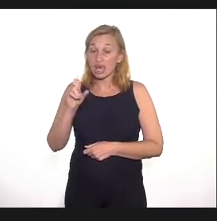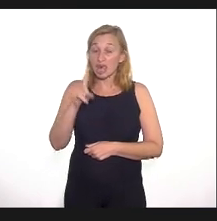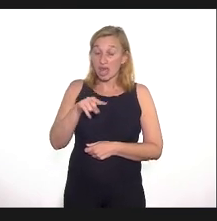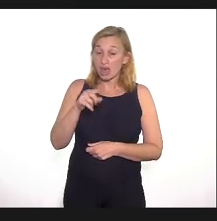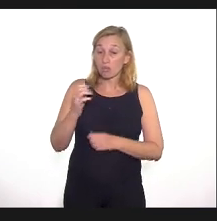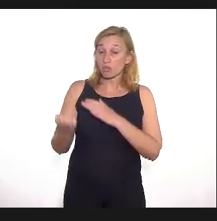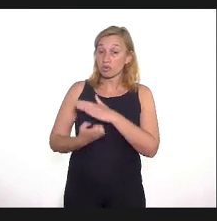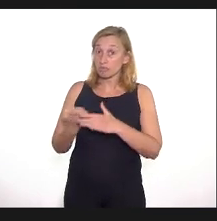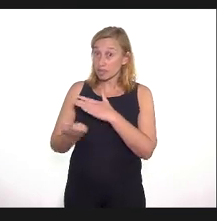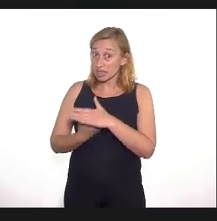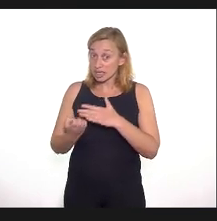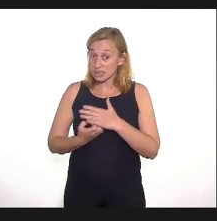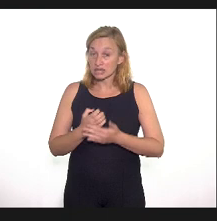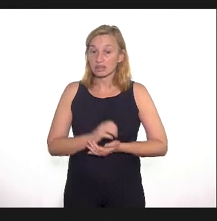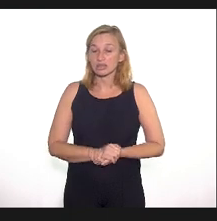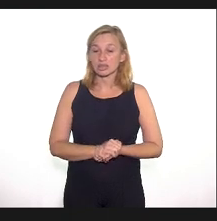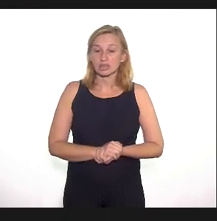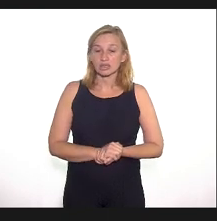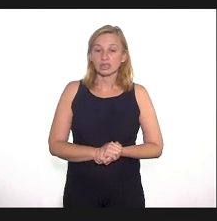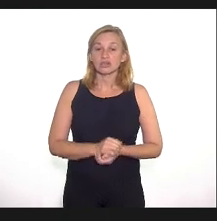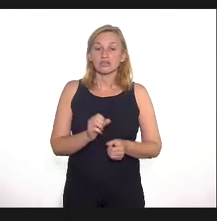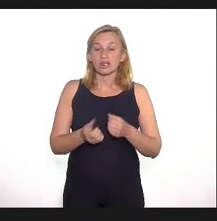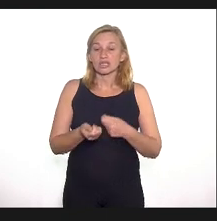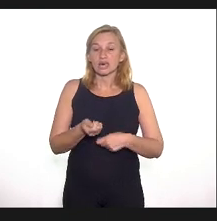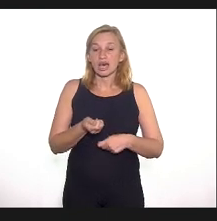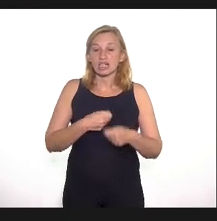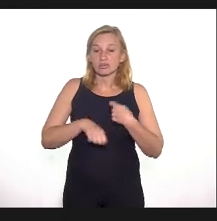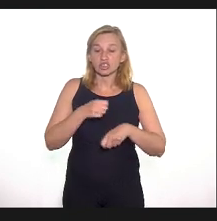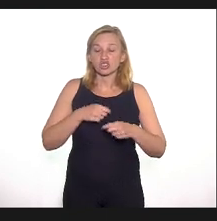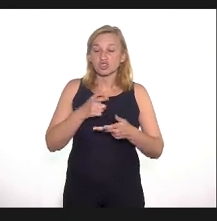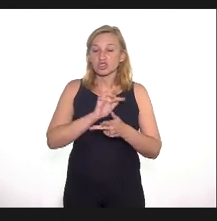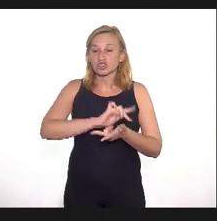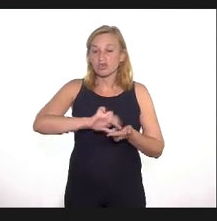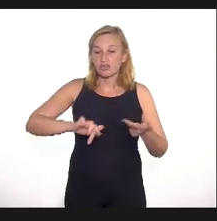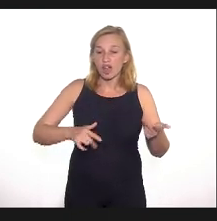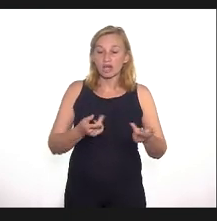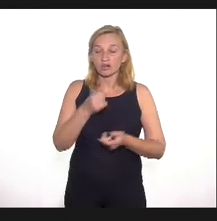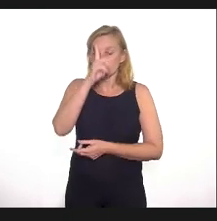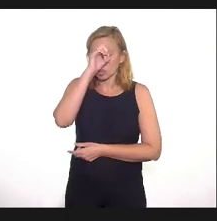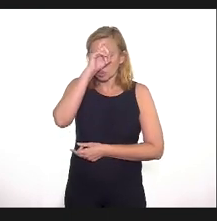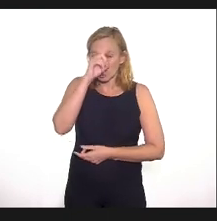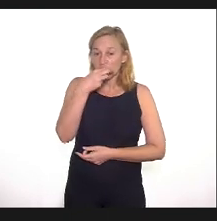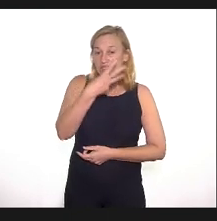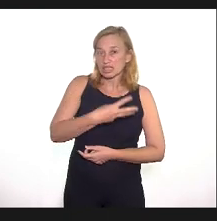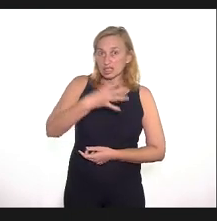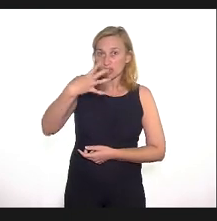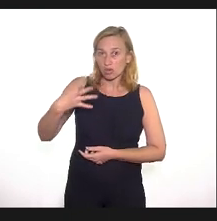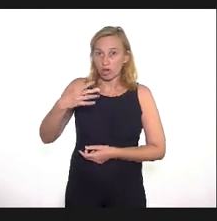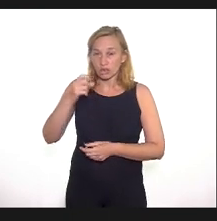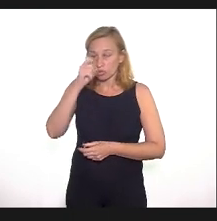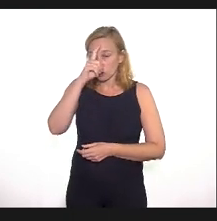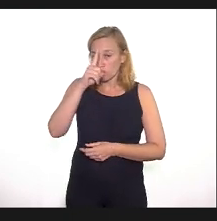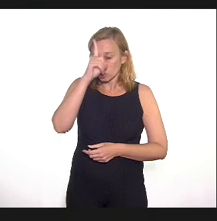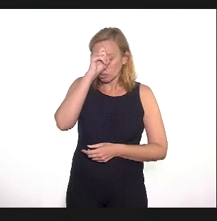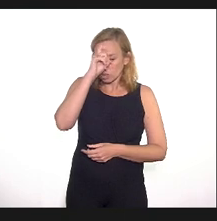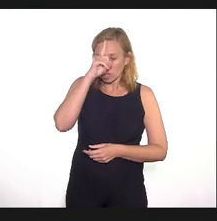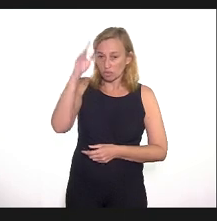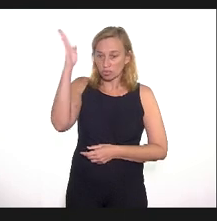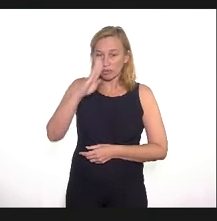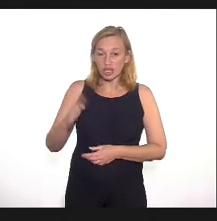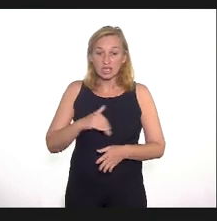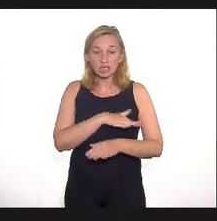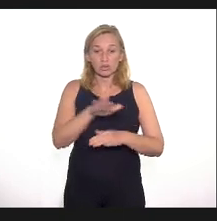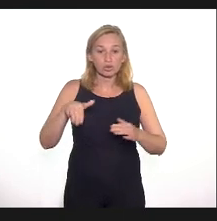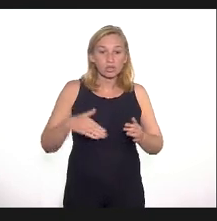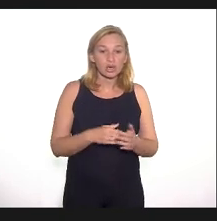uma empresa nacional que faz a gestão de vários hospitais. São 34 hospitais no Brasil inteiro que